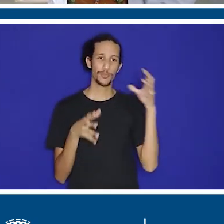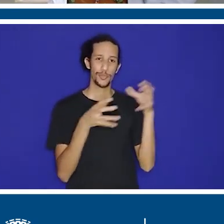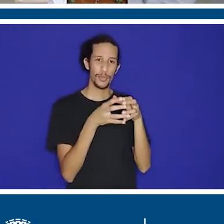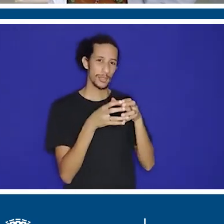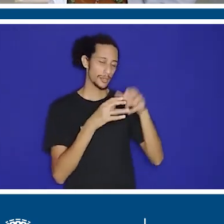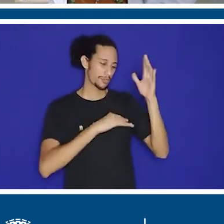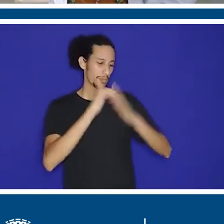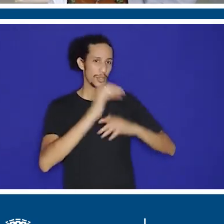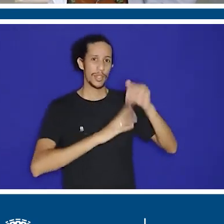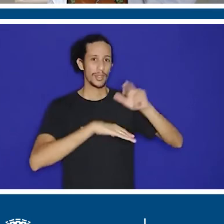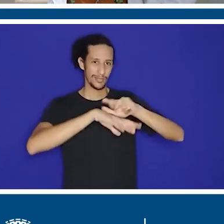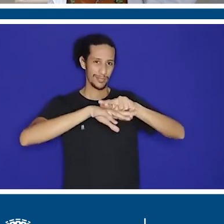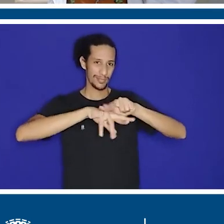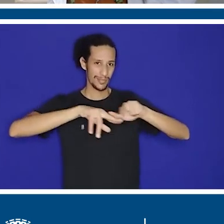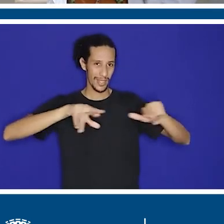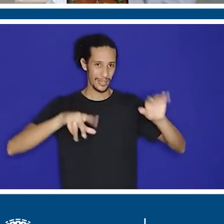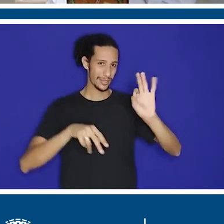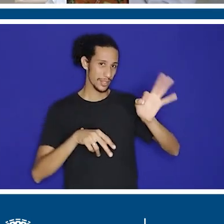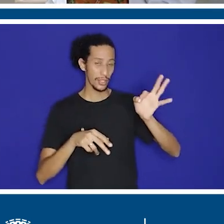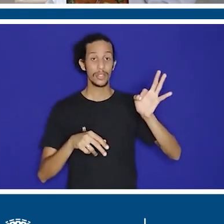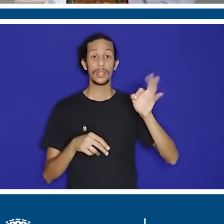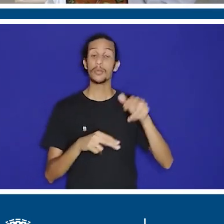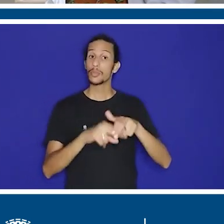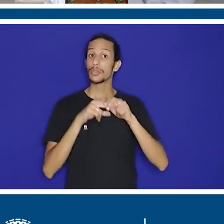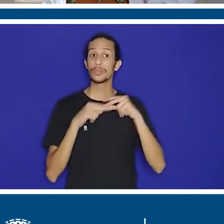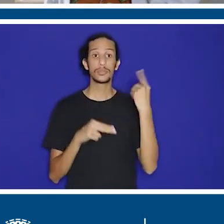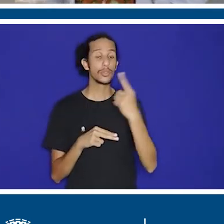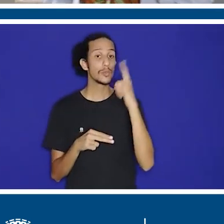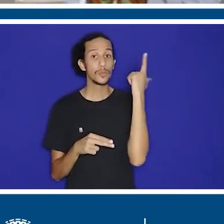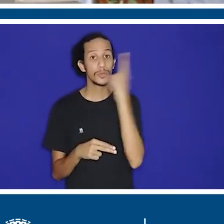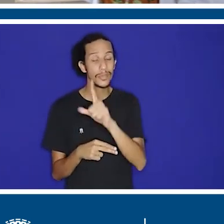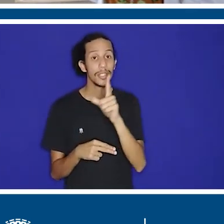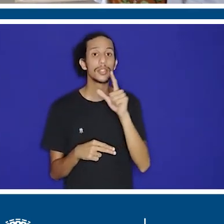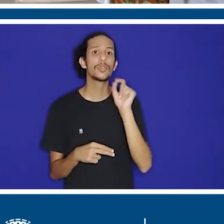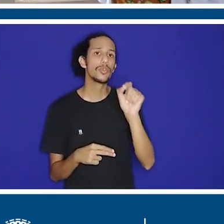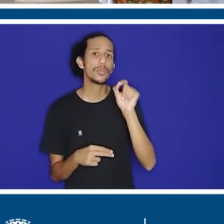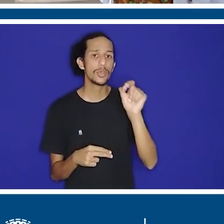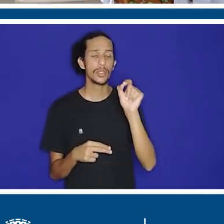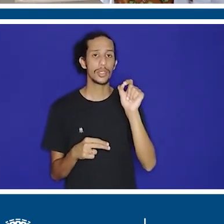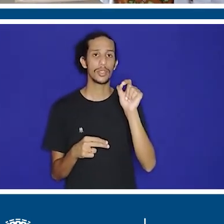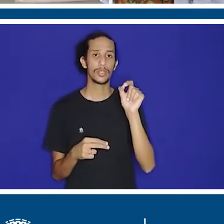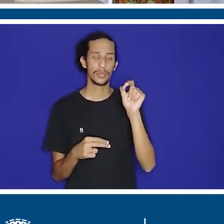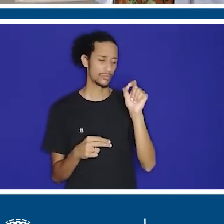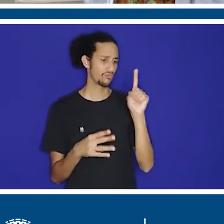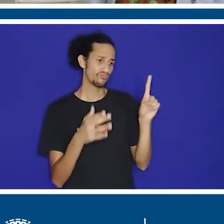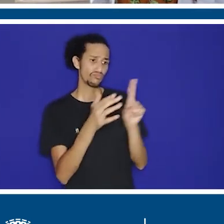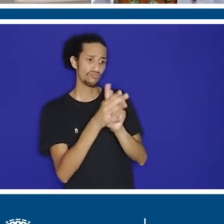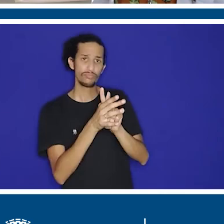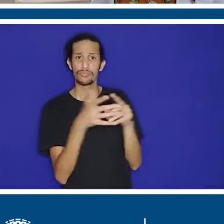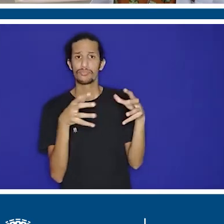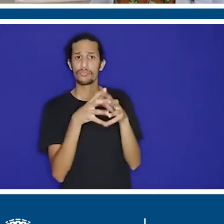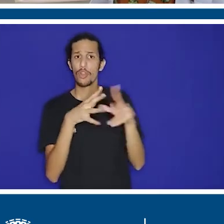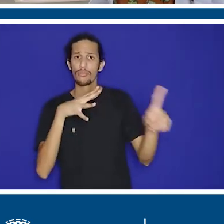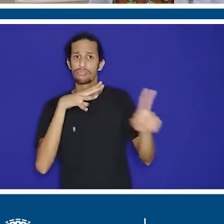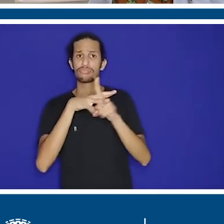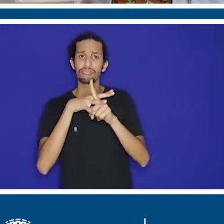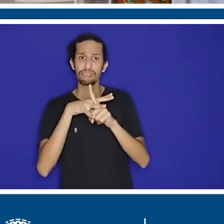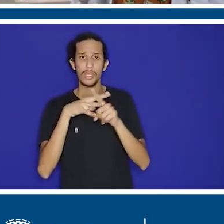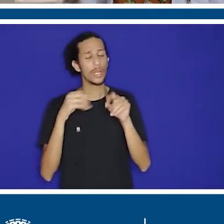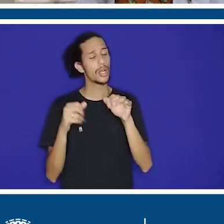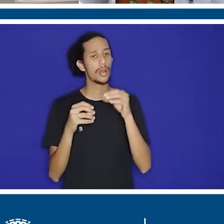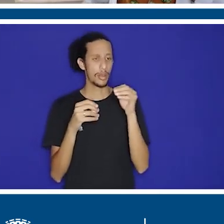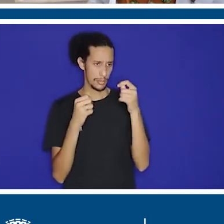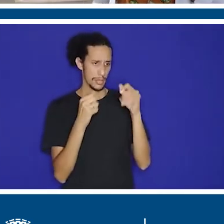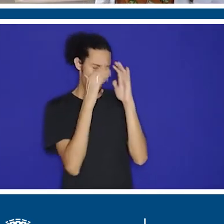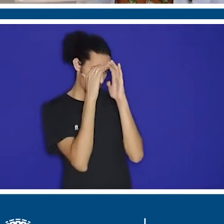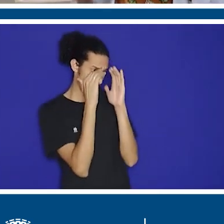com equipe multiprofissional e a melhor forma da pessoa estar no mundo, né? É uma